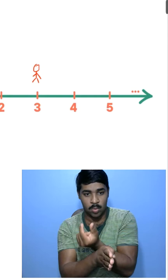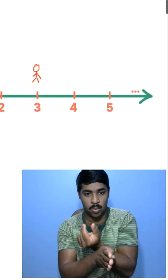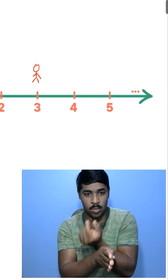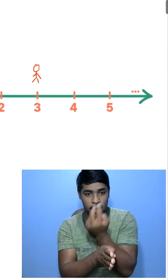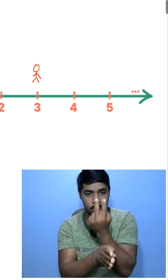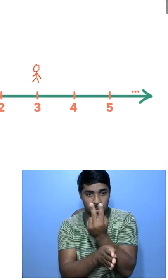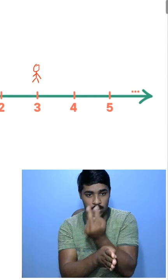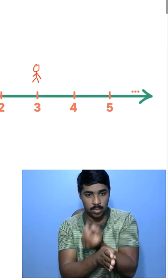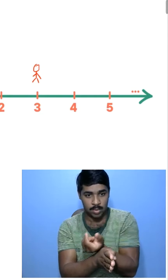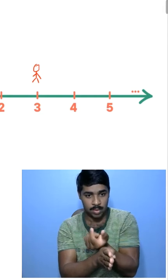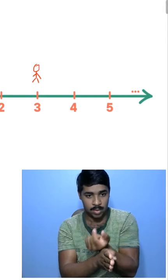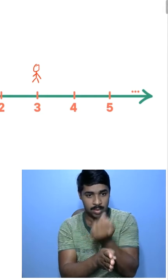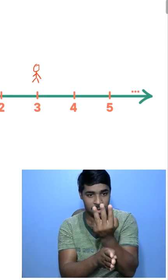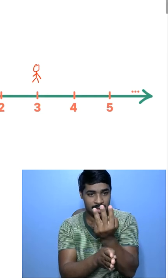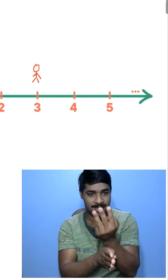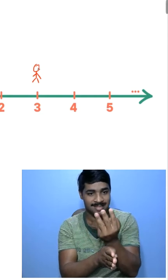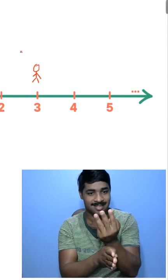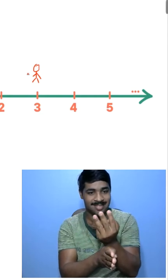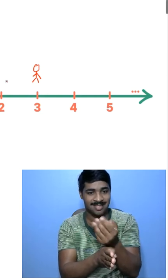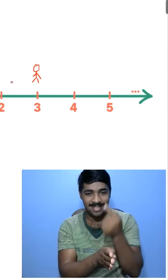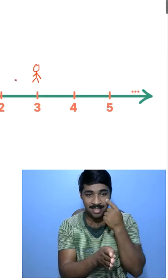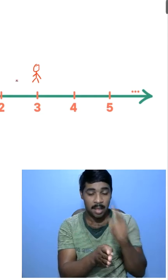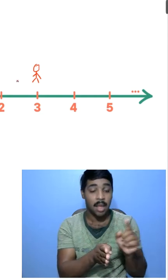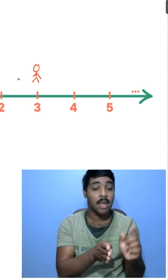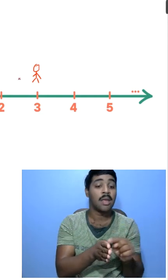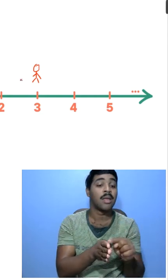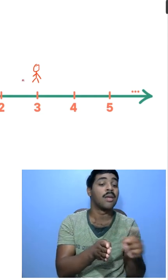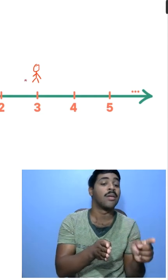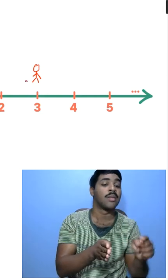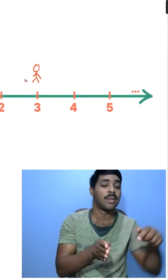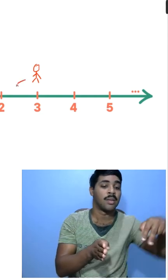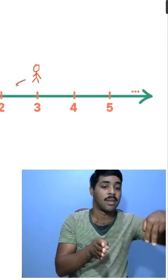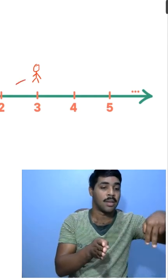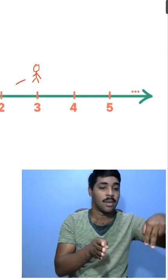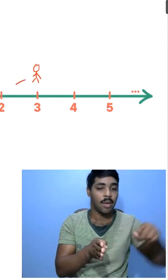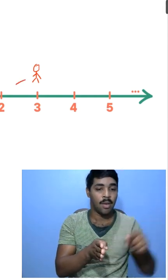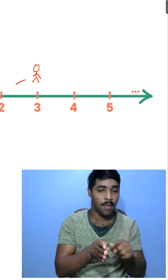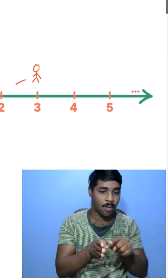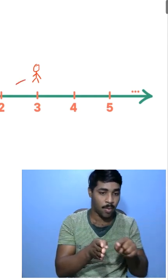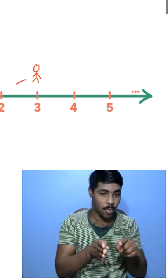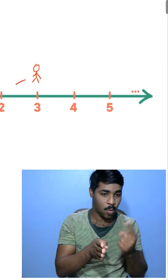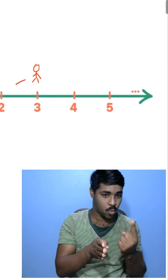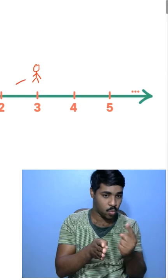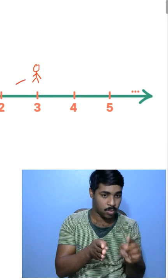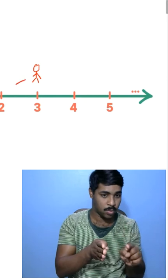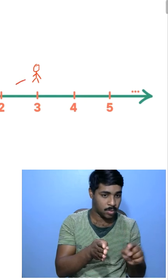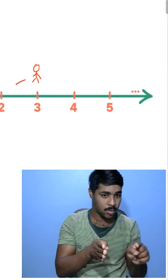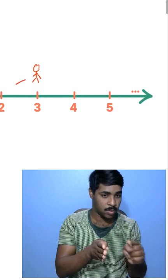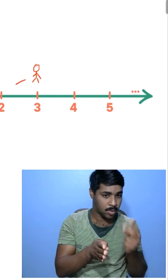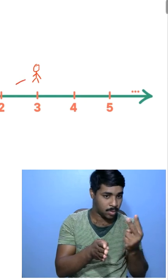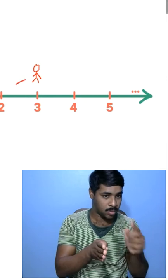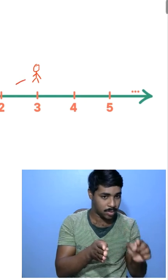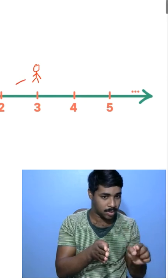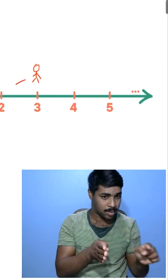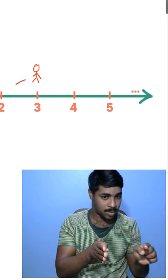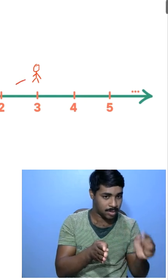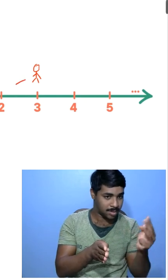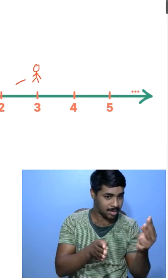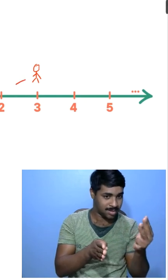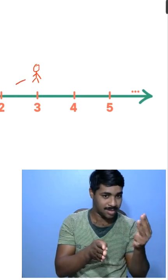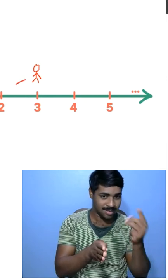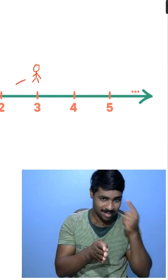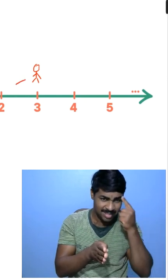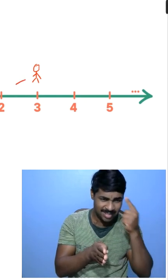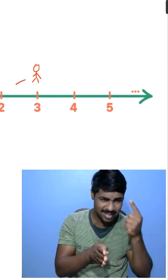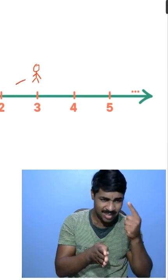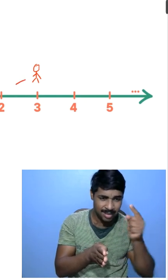2 unidades e 3 unidades. A outra pessoa, ela tem 1 unidade, 2 unidades, 3 unidades. Então você